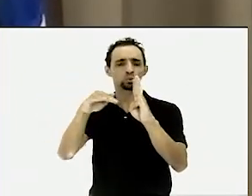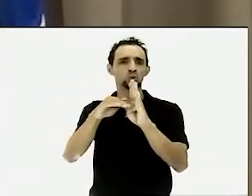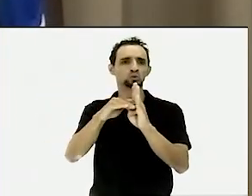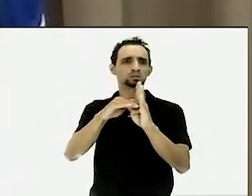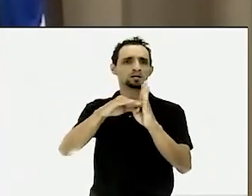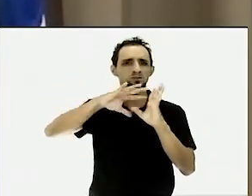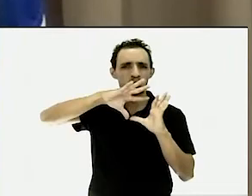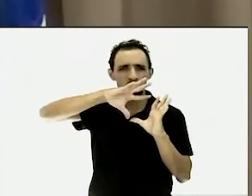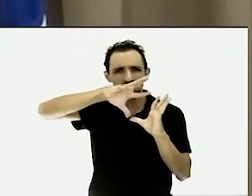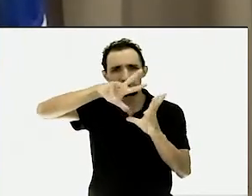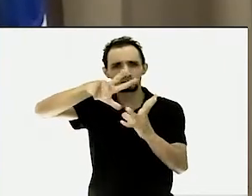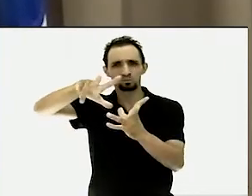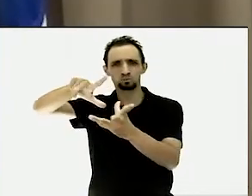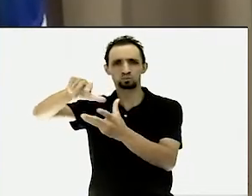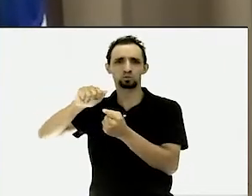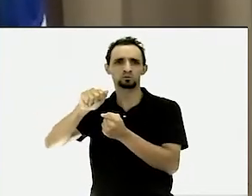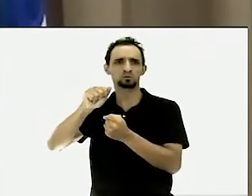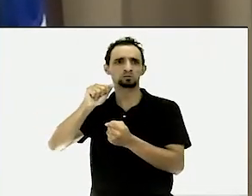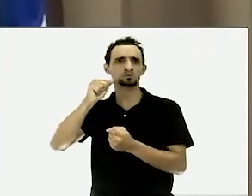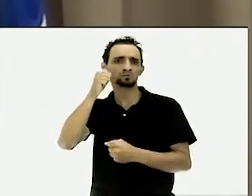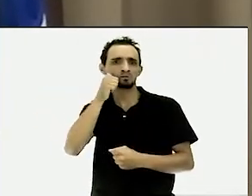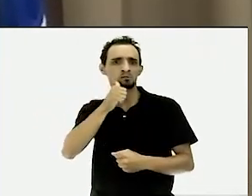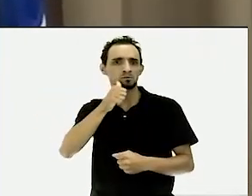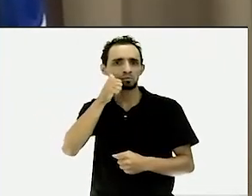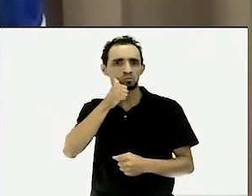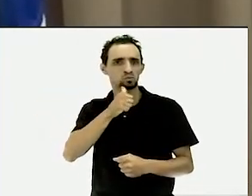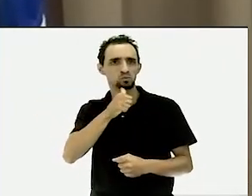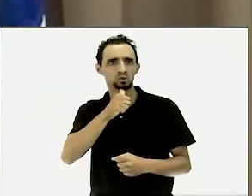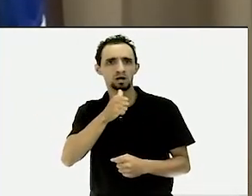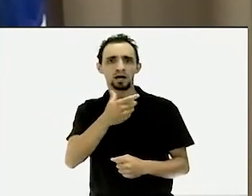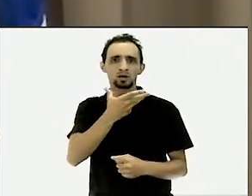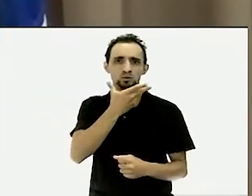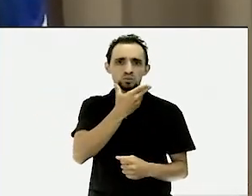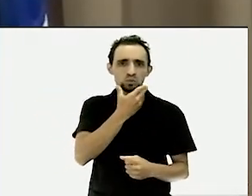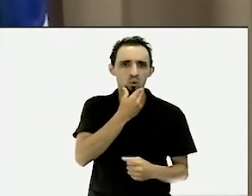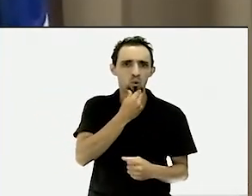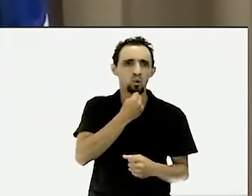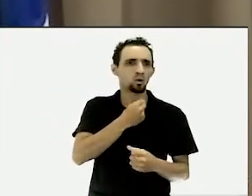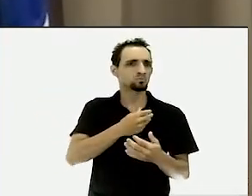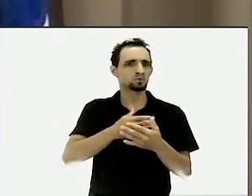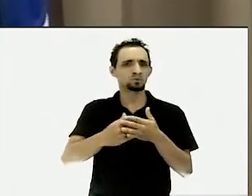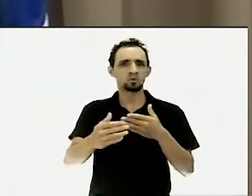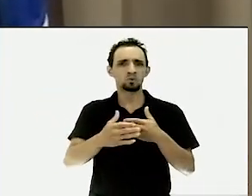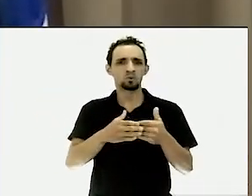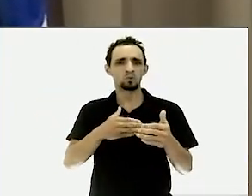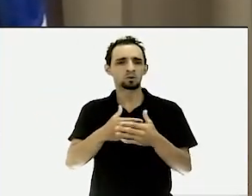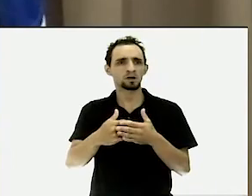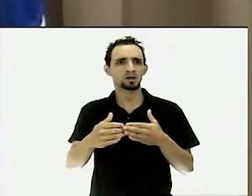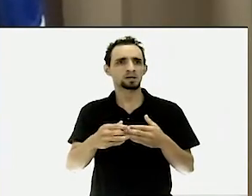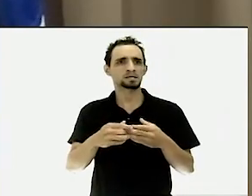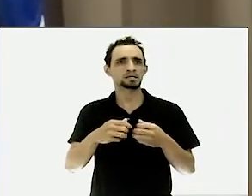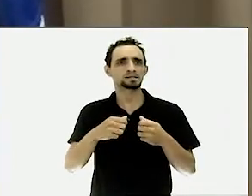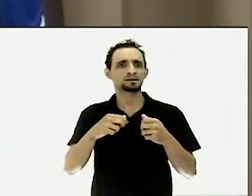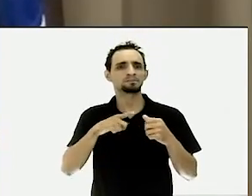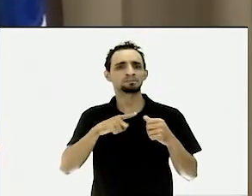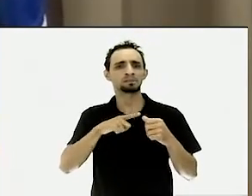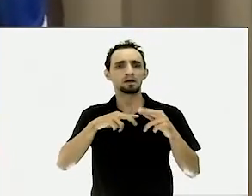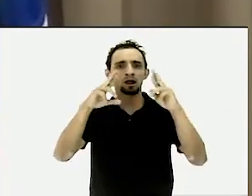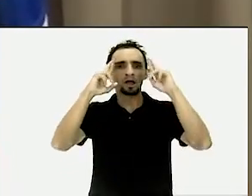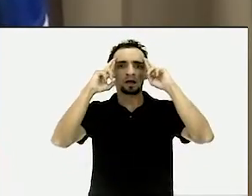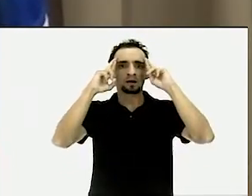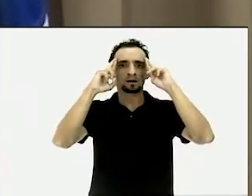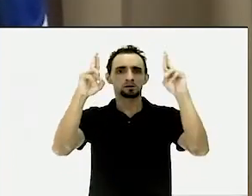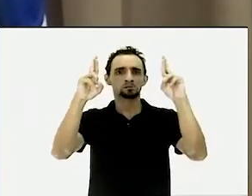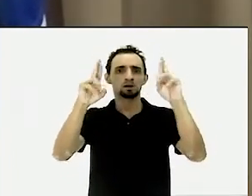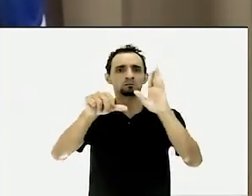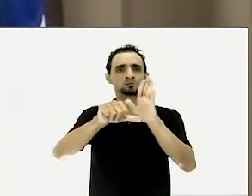matando. O pai que não consegue ficar com os filhos, a mãe que não consegue conviver com os filhos, marido e mulher, quanta